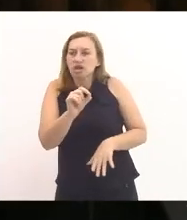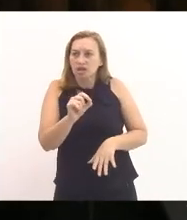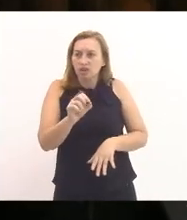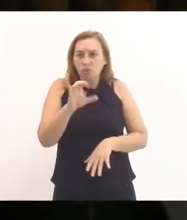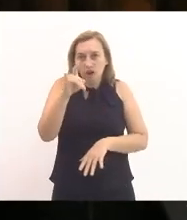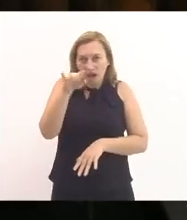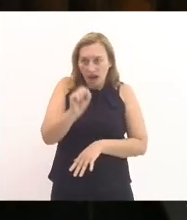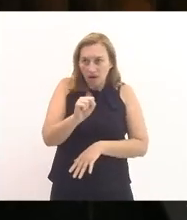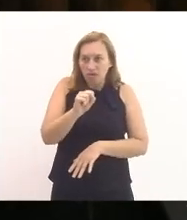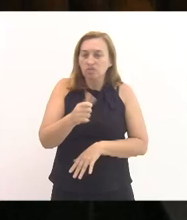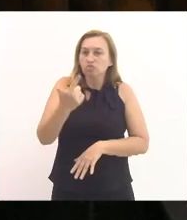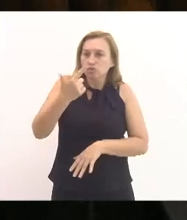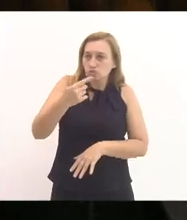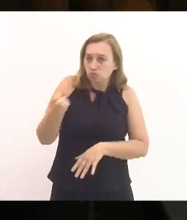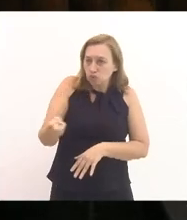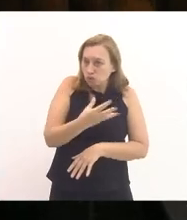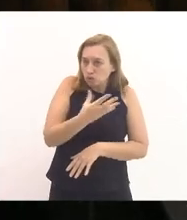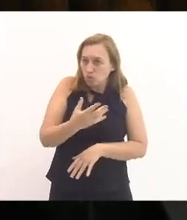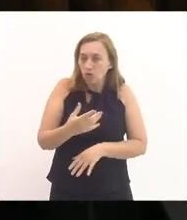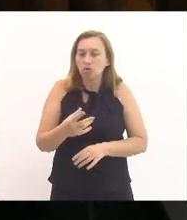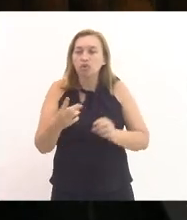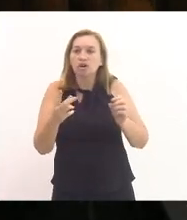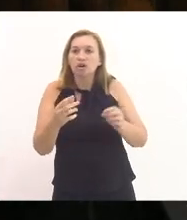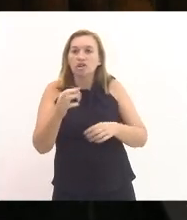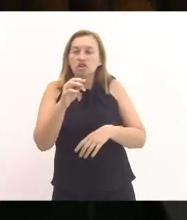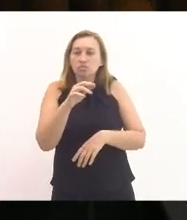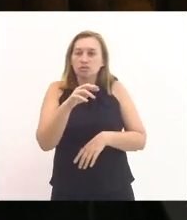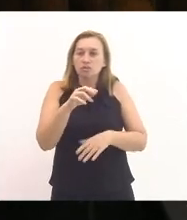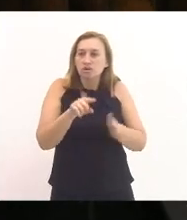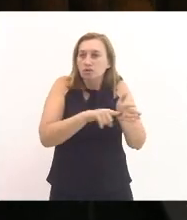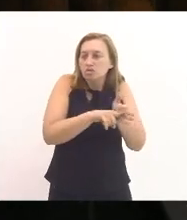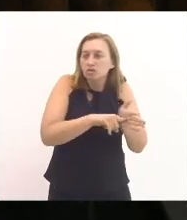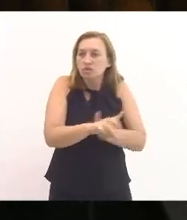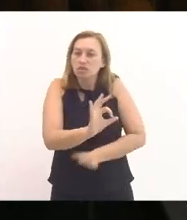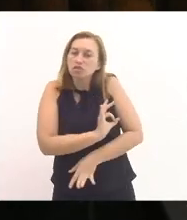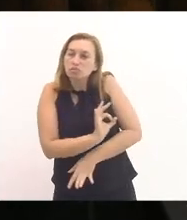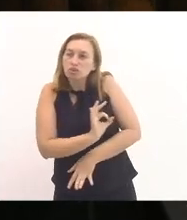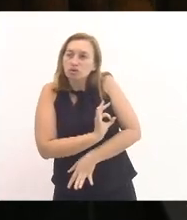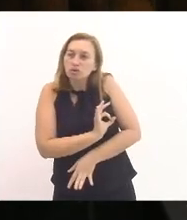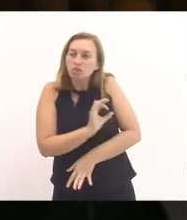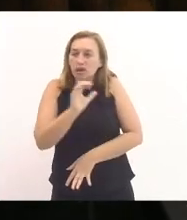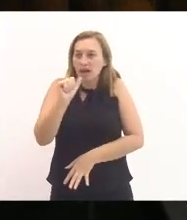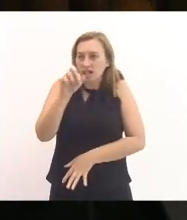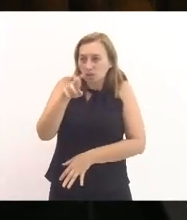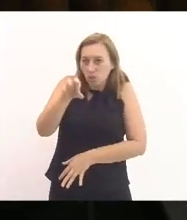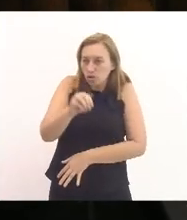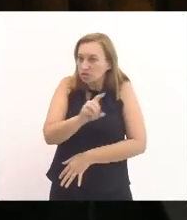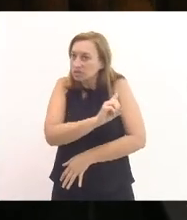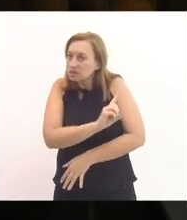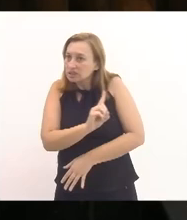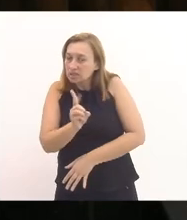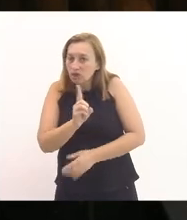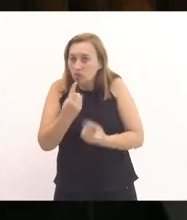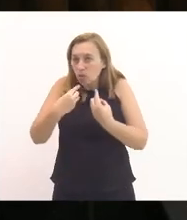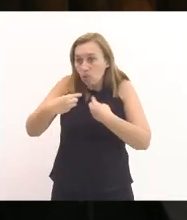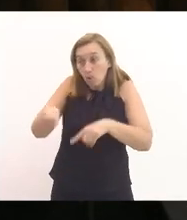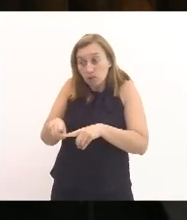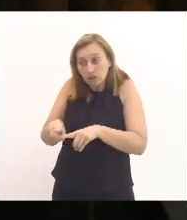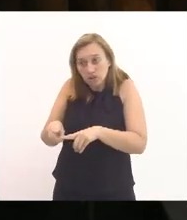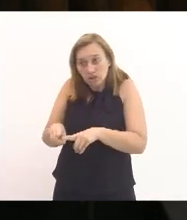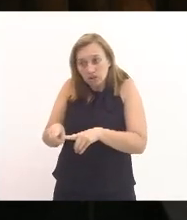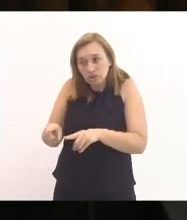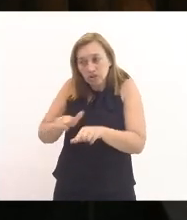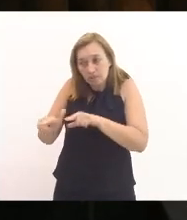cargos EA que faça um novo parênteses aos inspetores sóis cartório aqui não estou falando nada contrário